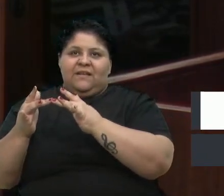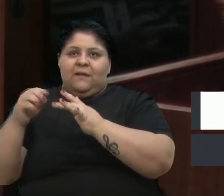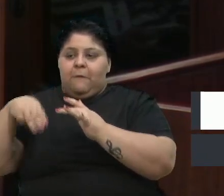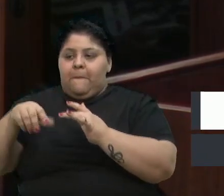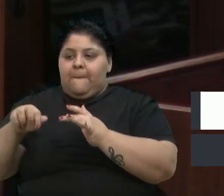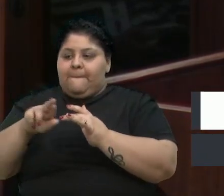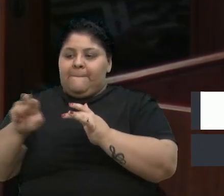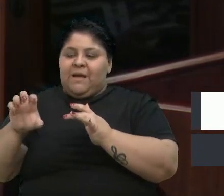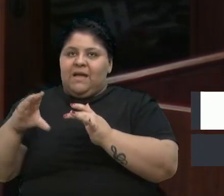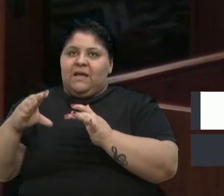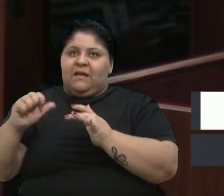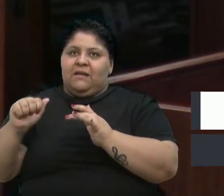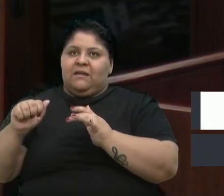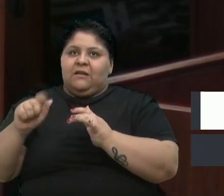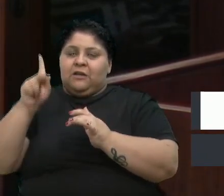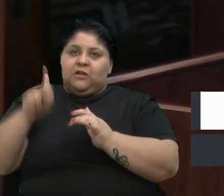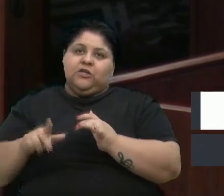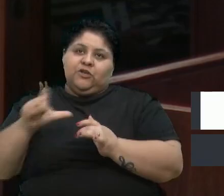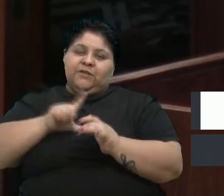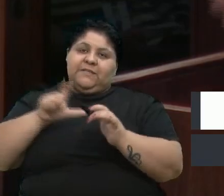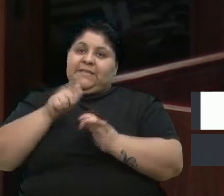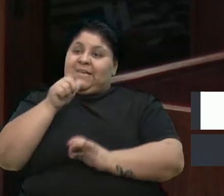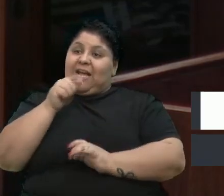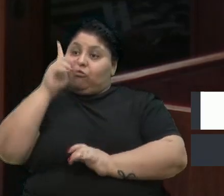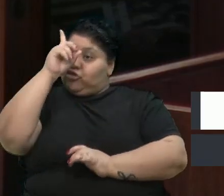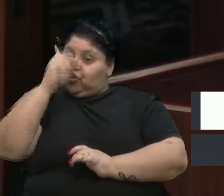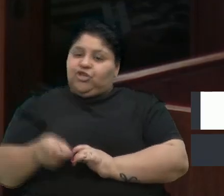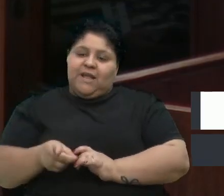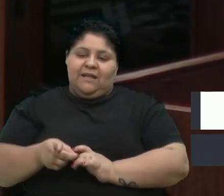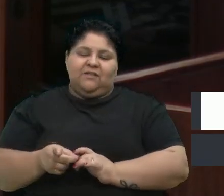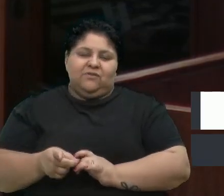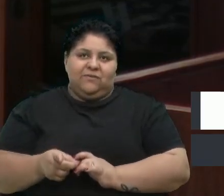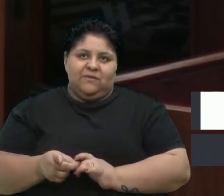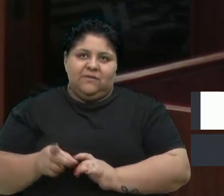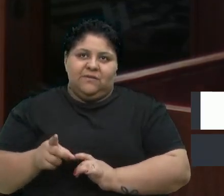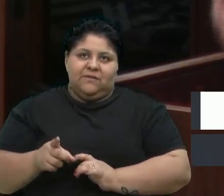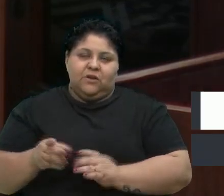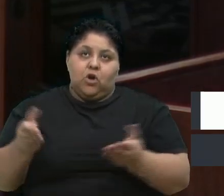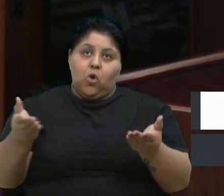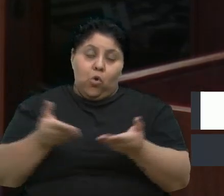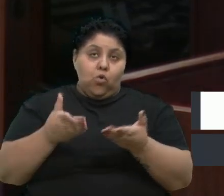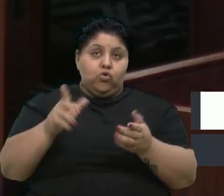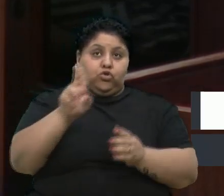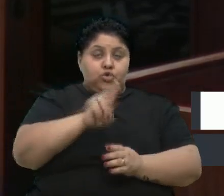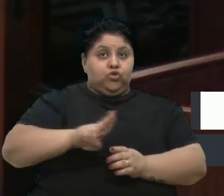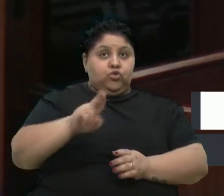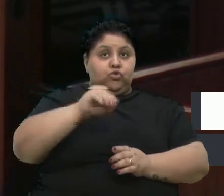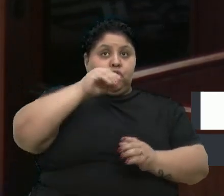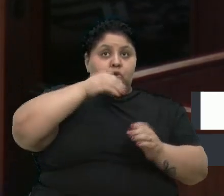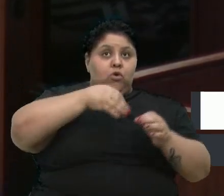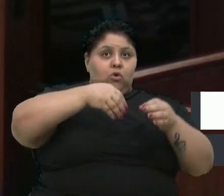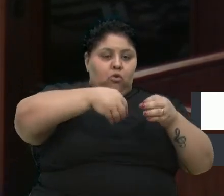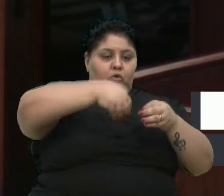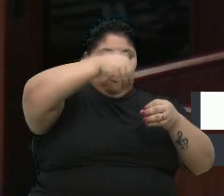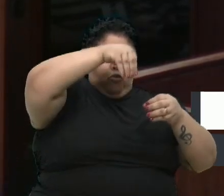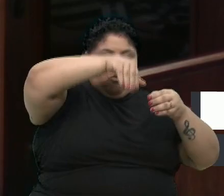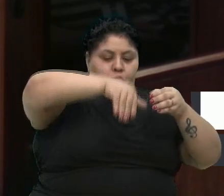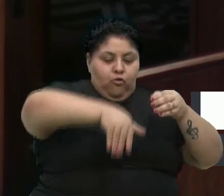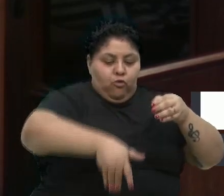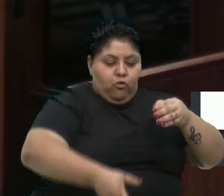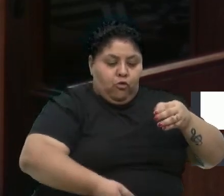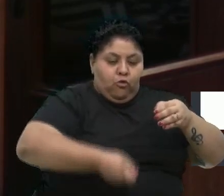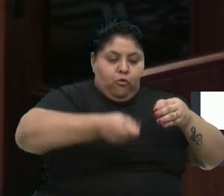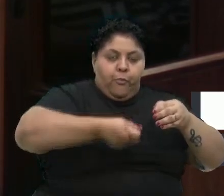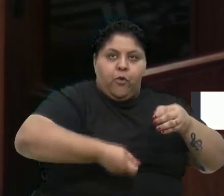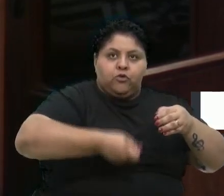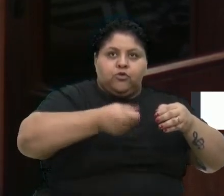tenha água diretamente do SAMAI, que hoje eles usam um poço comunitário administrado pelo SAMAI, né? Então eu